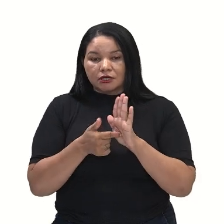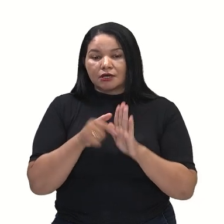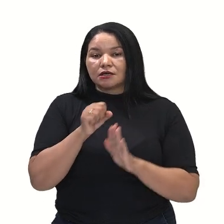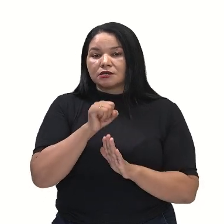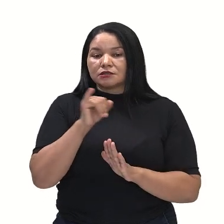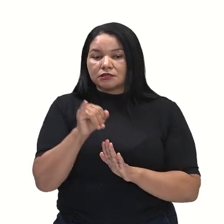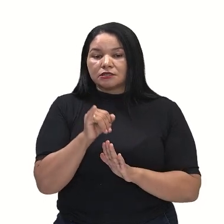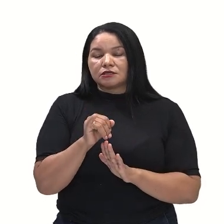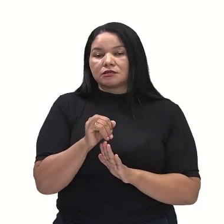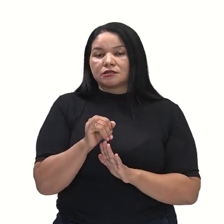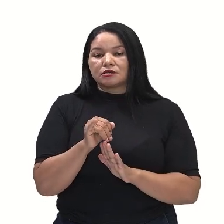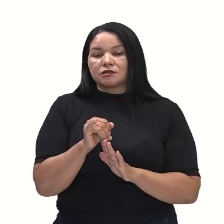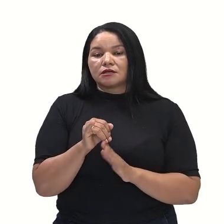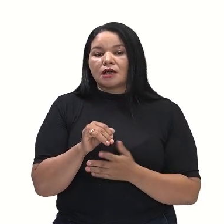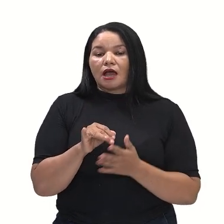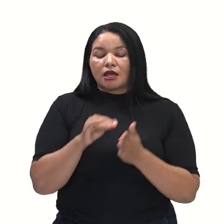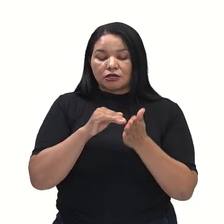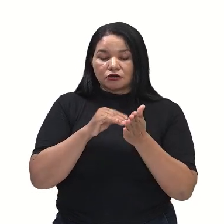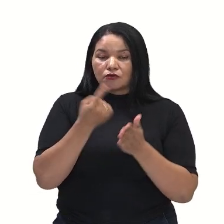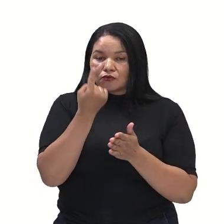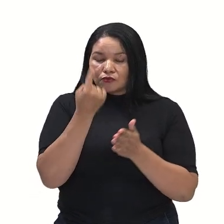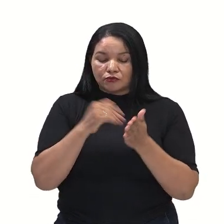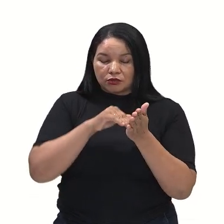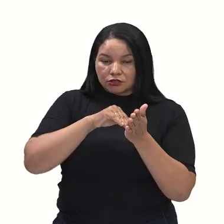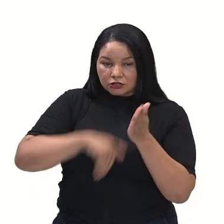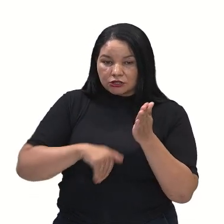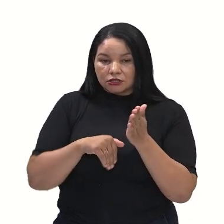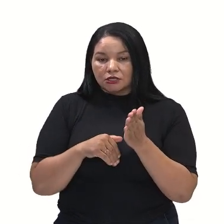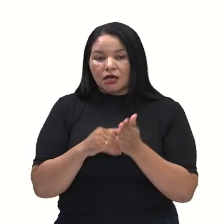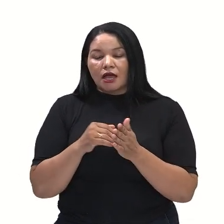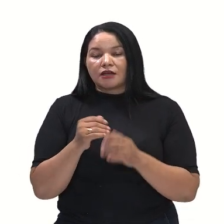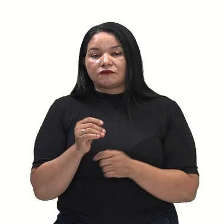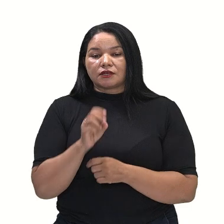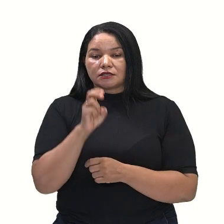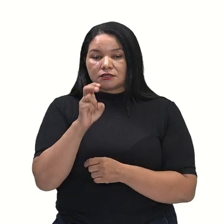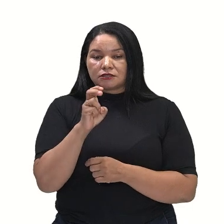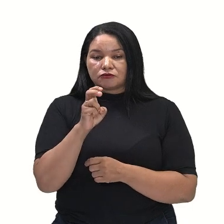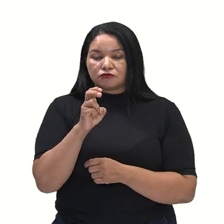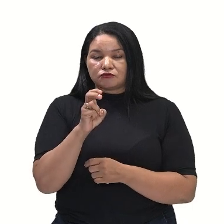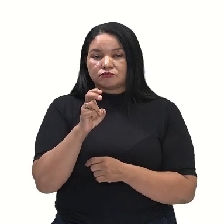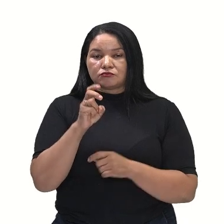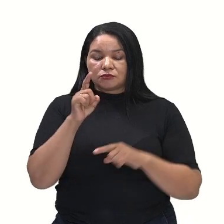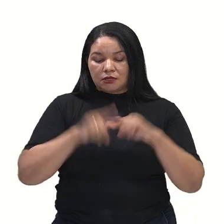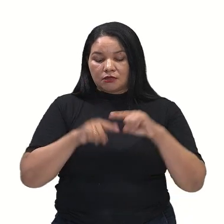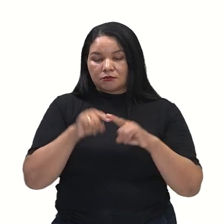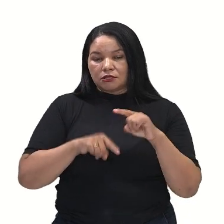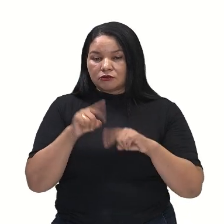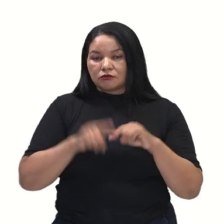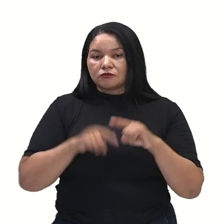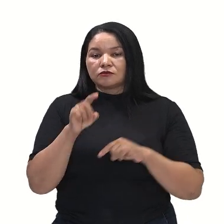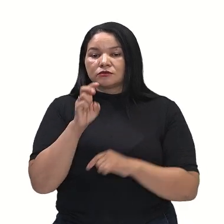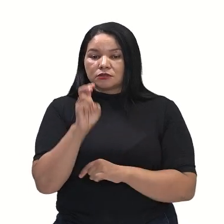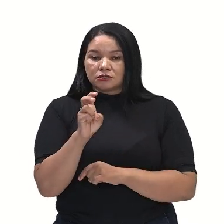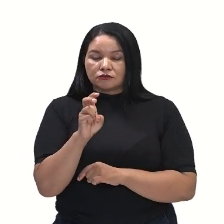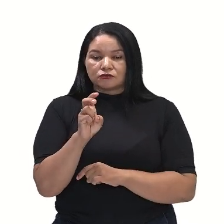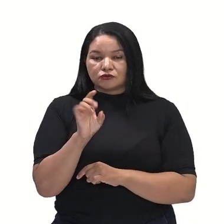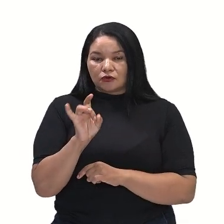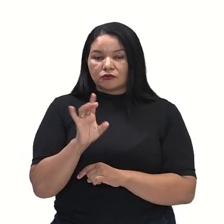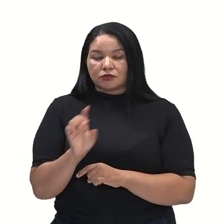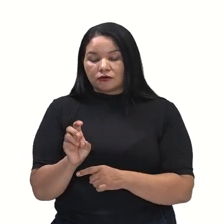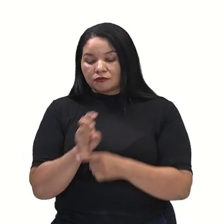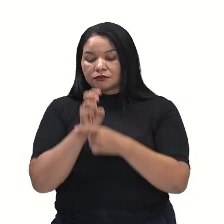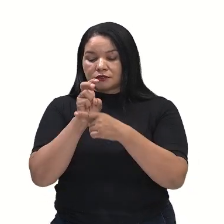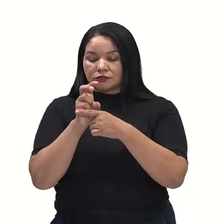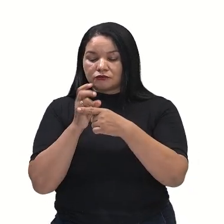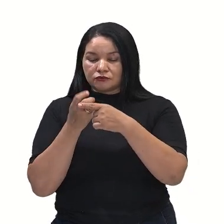só sobram 5 números. 5 números dentro de um universo de 6. E aí, a nossa